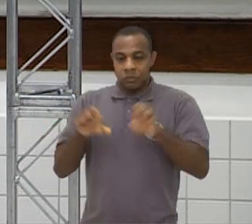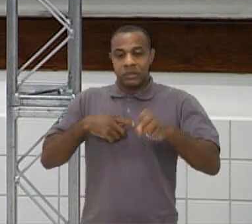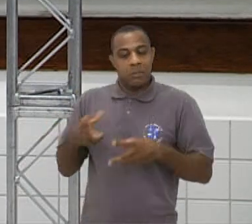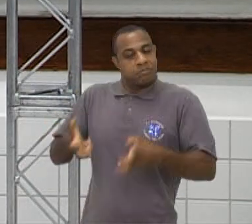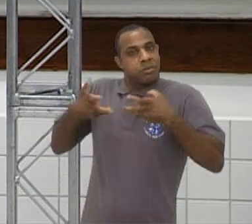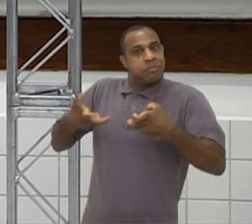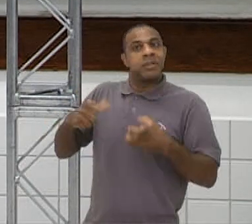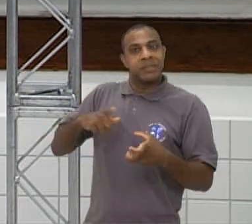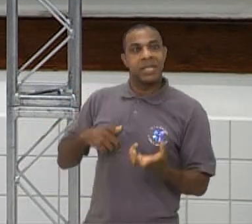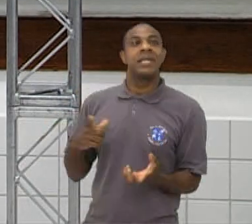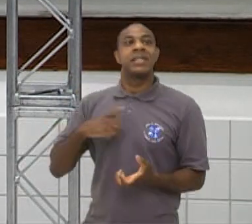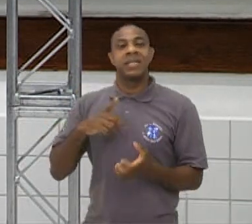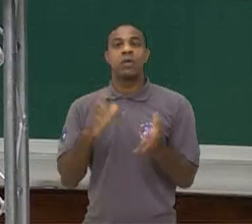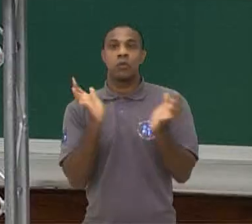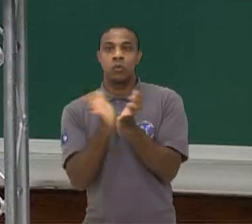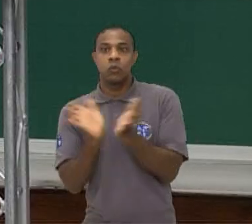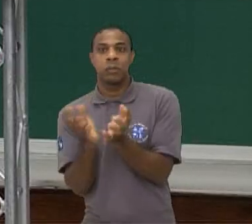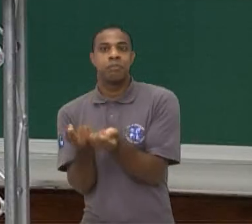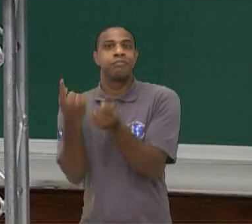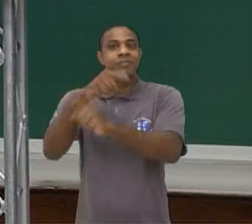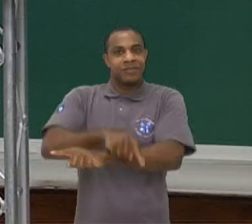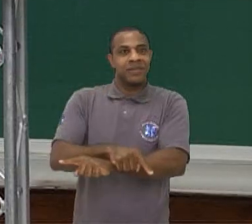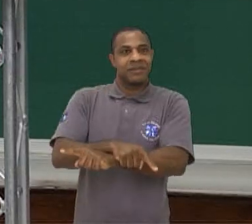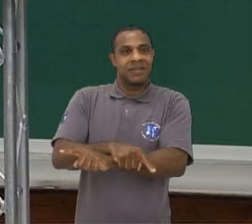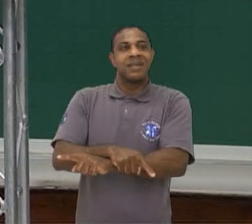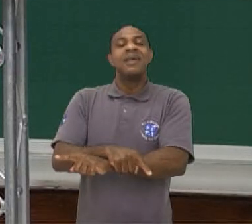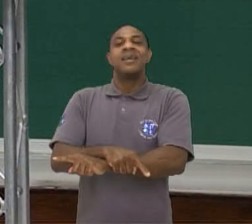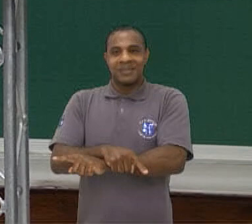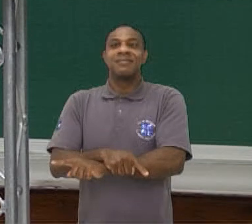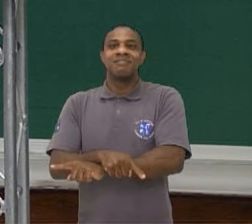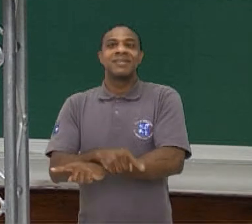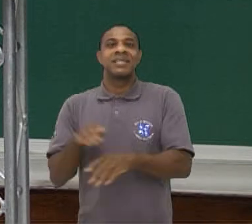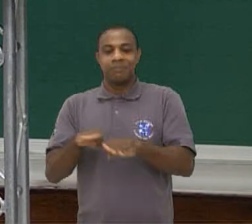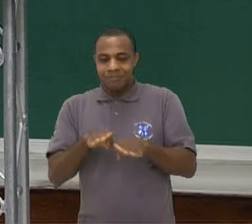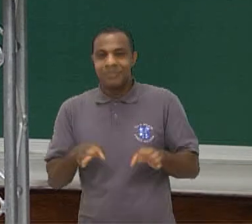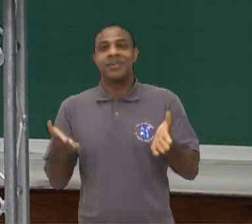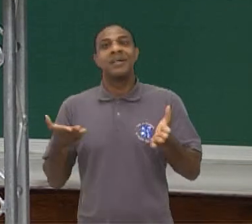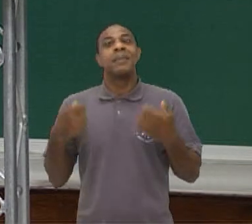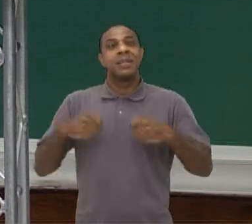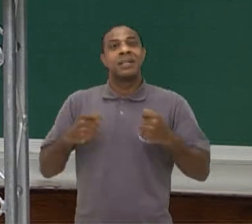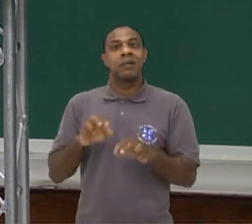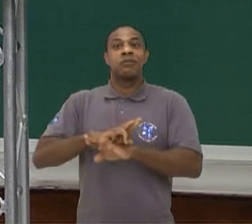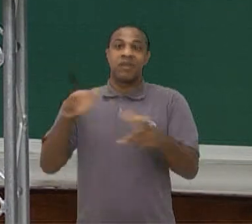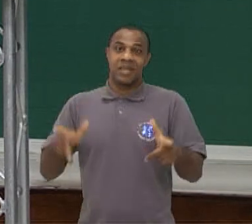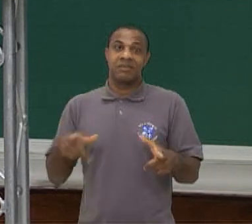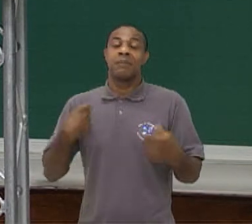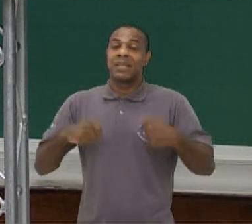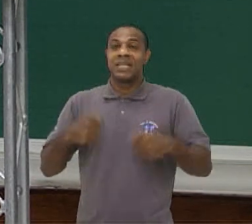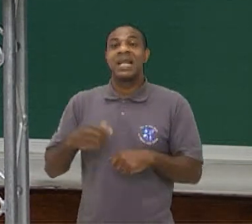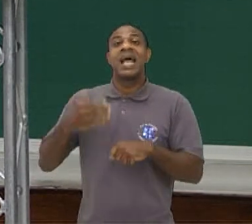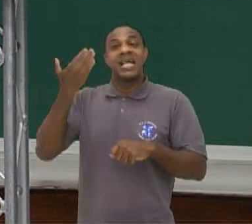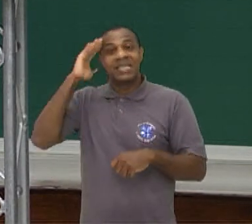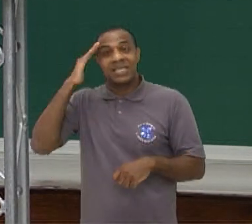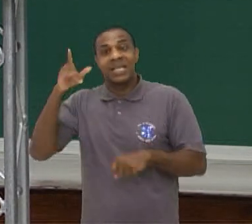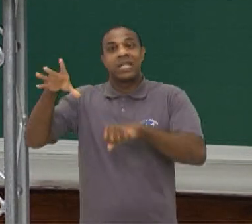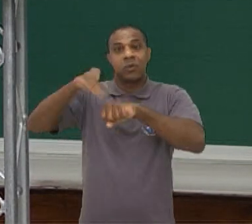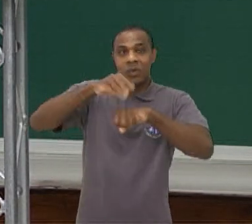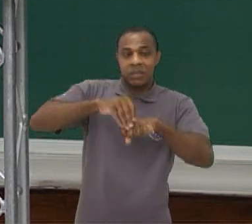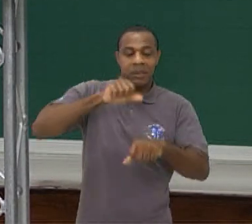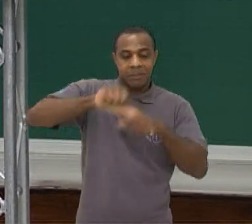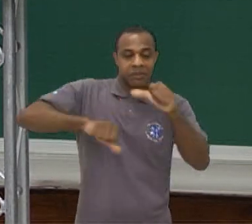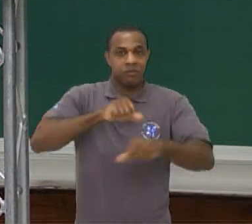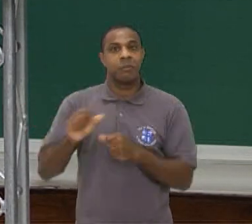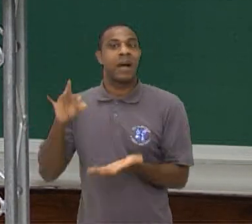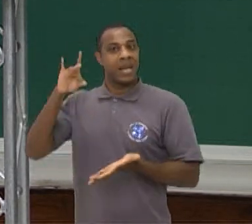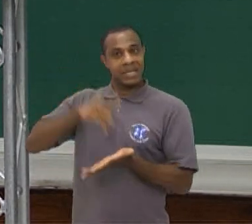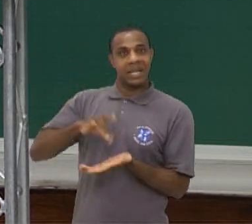que existem classes contraditórias e antagônicas. Eu preciso ter esse conhecimento para eu poder agir e transformar a realidade.